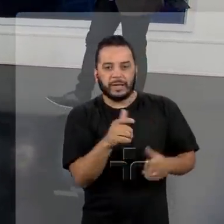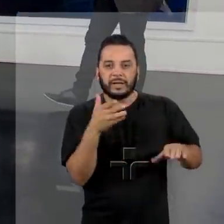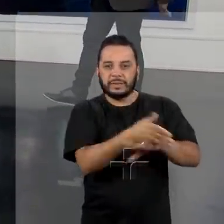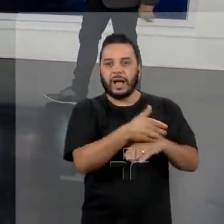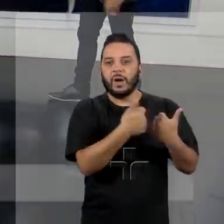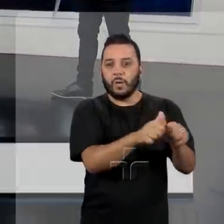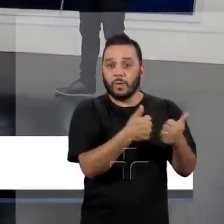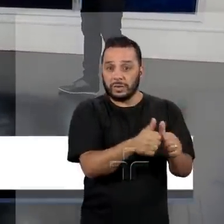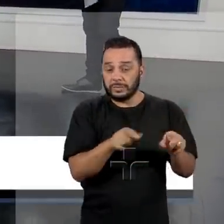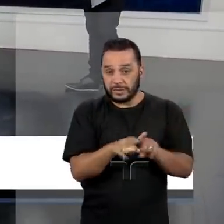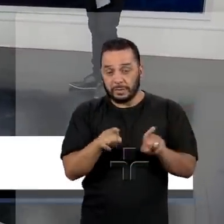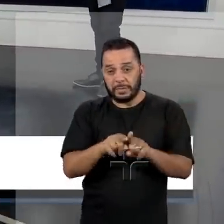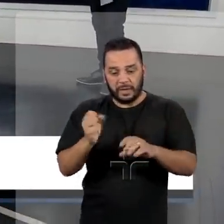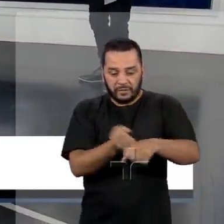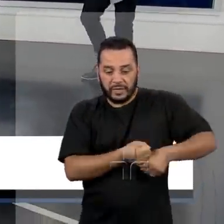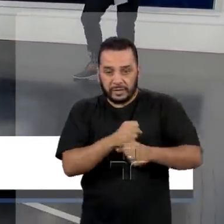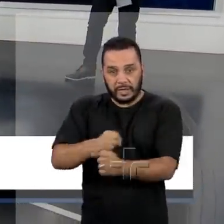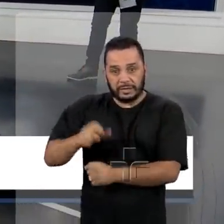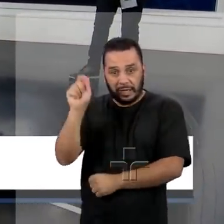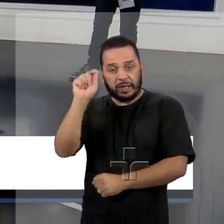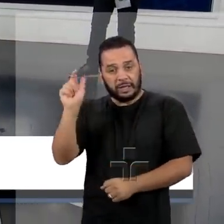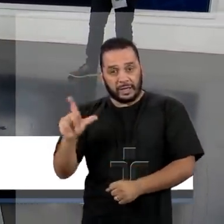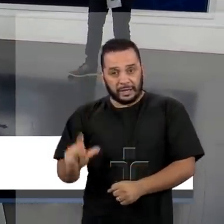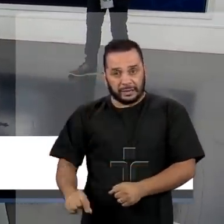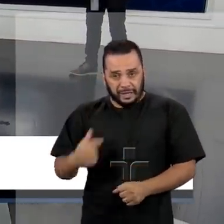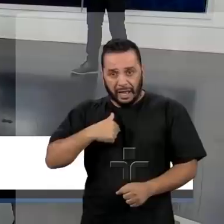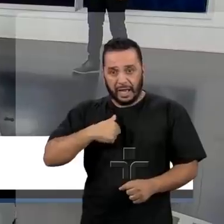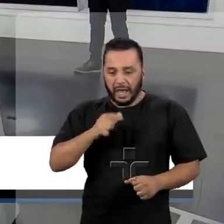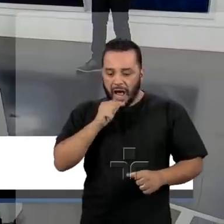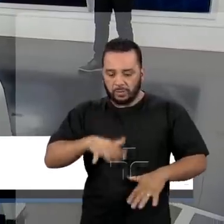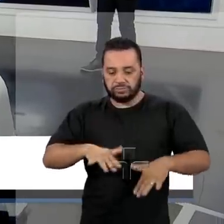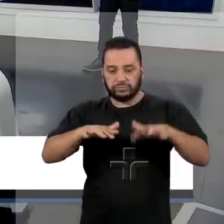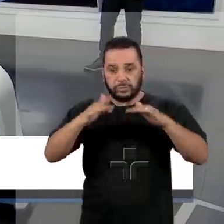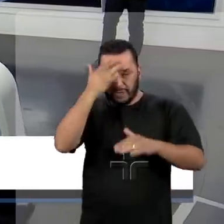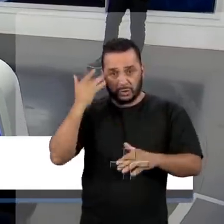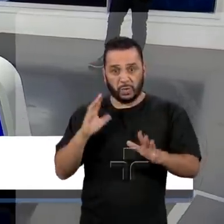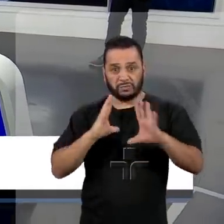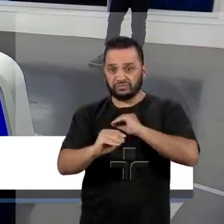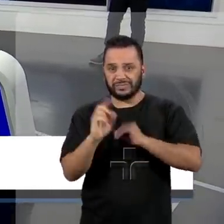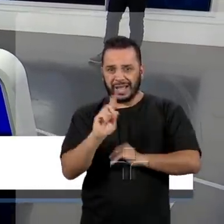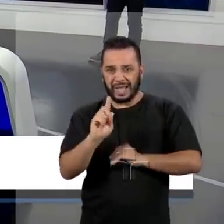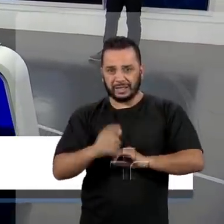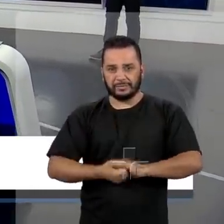os turistas de Veneza, na Itália. Nós vamos mostrar em instantes.